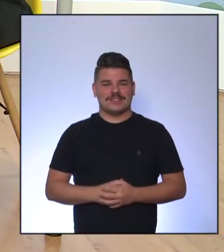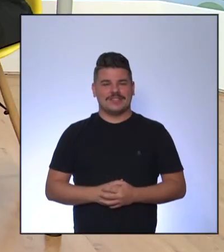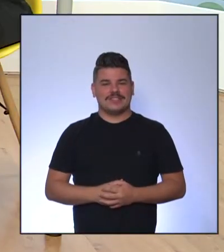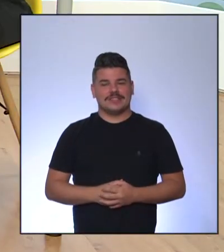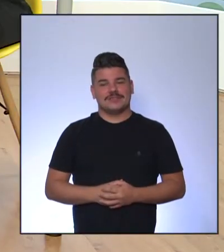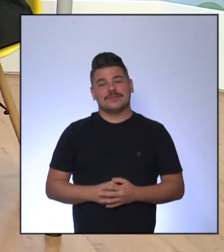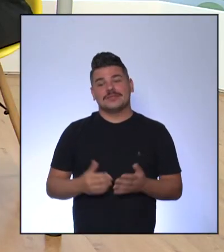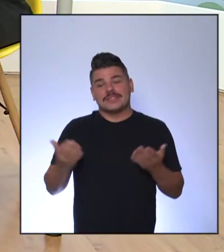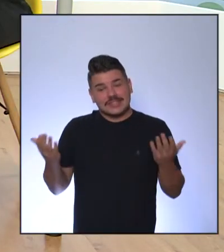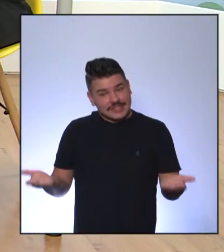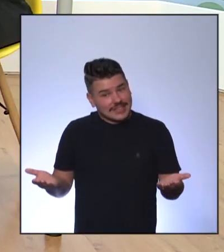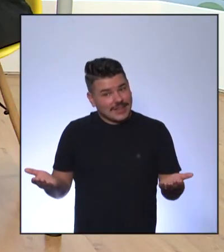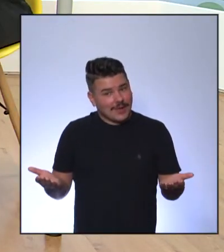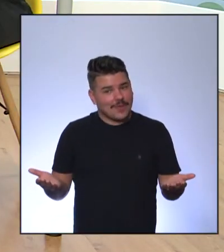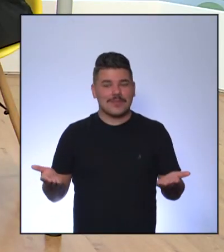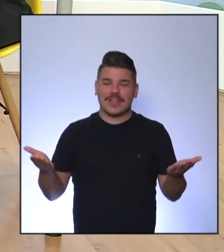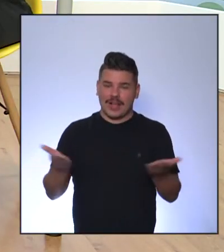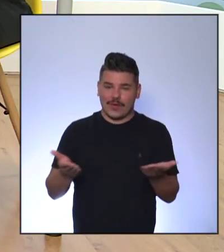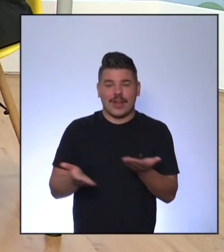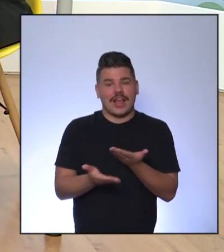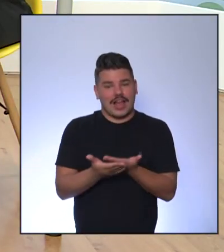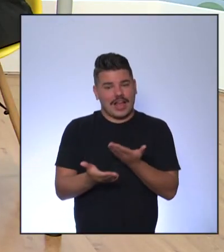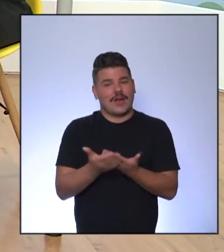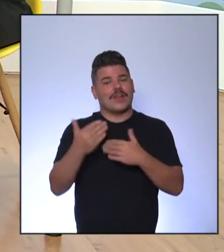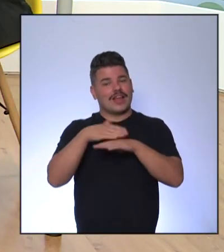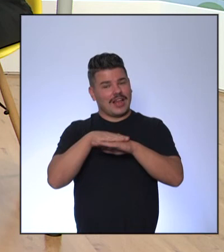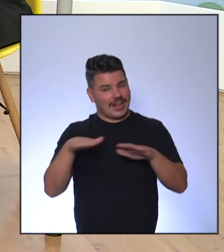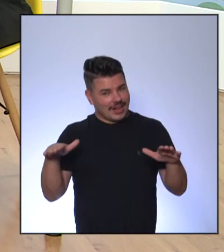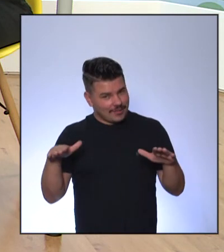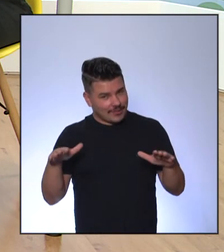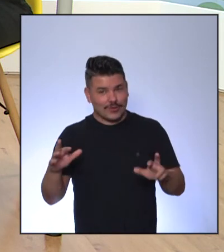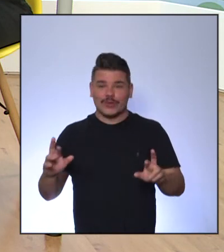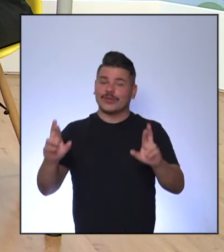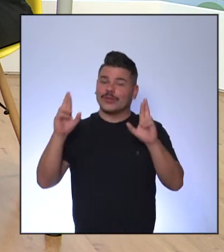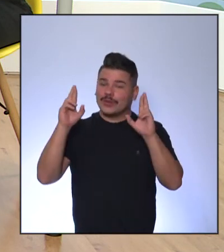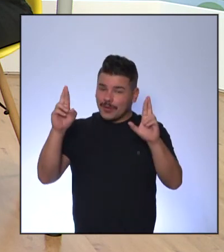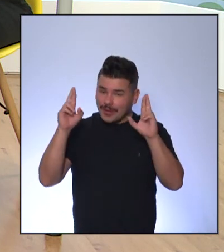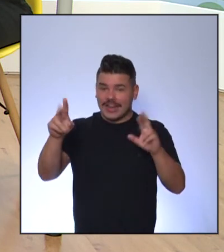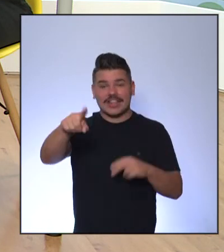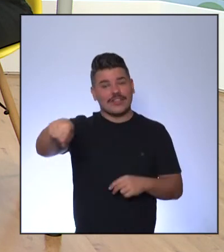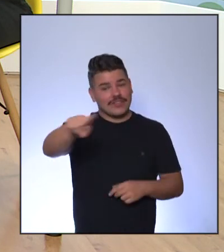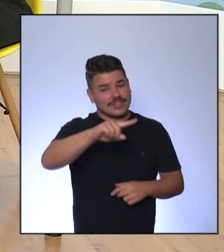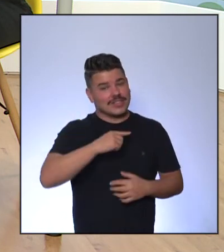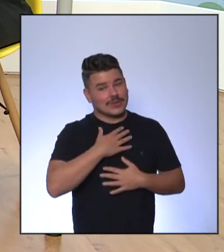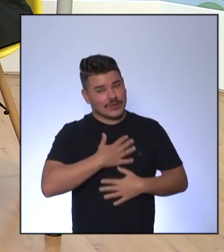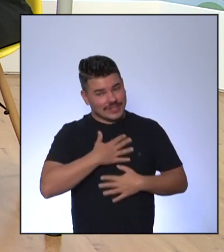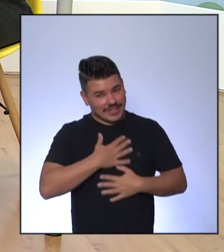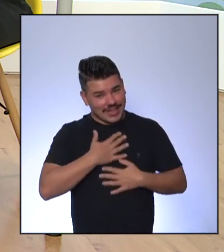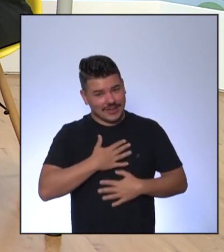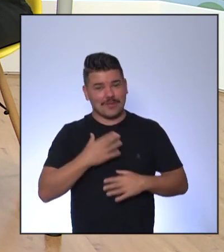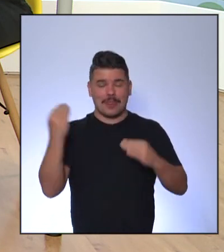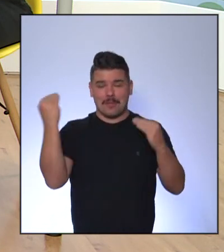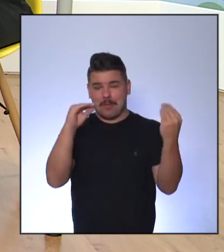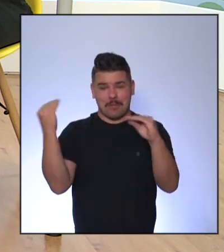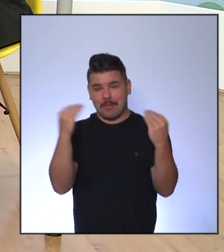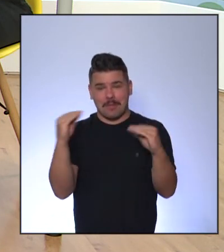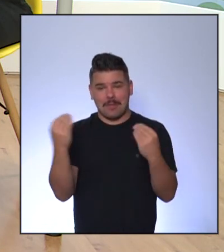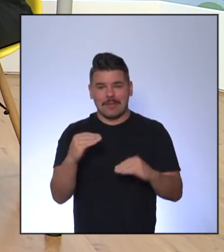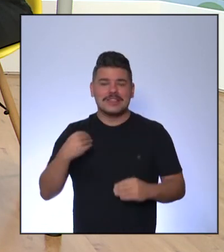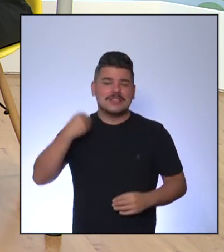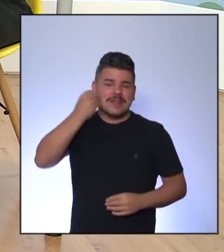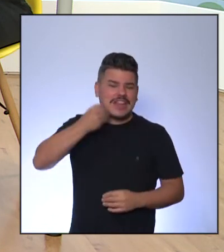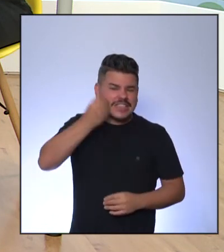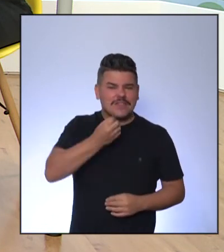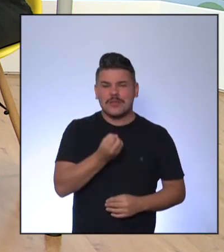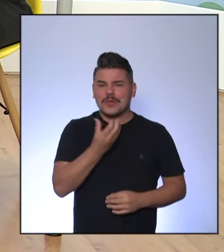Então, pessoal, finalizamos a aula de hoje. Espero que vocês tenham gostado. Olha, estão colocando aqui. O Ari colocou que a experiência foi